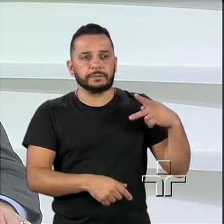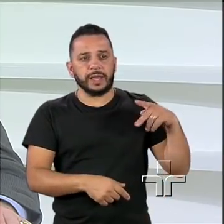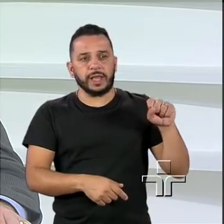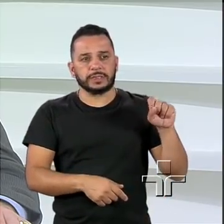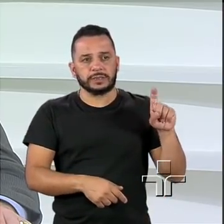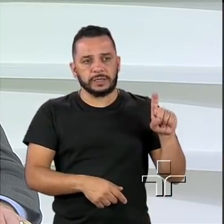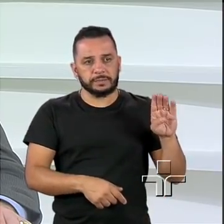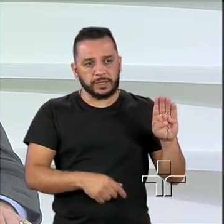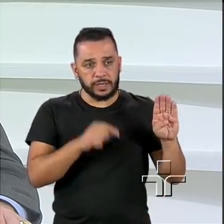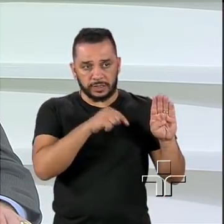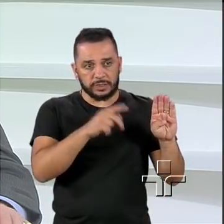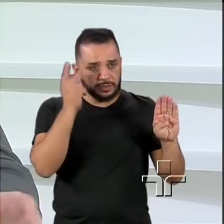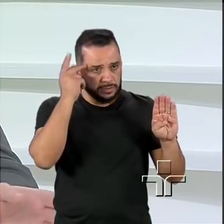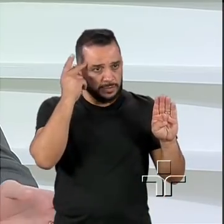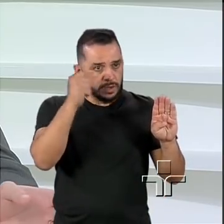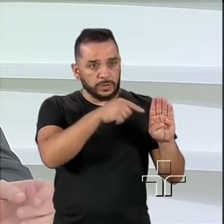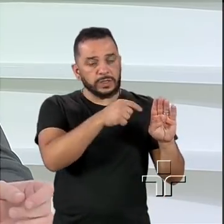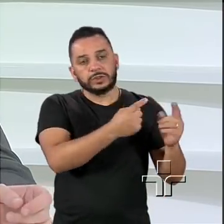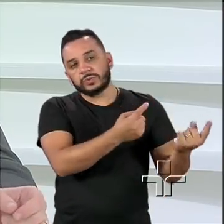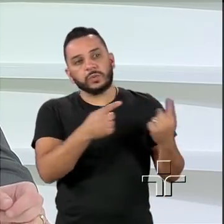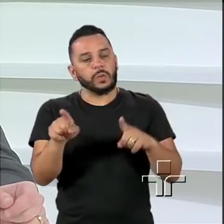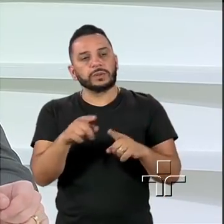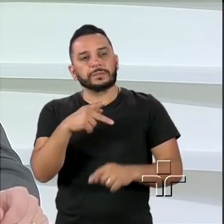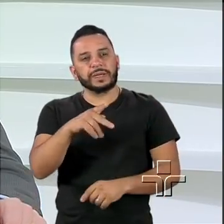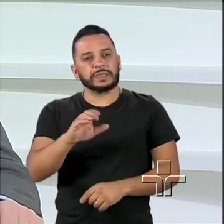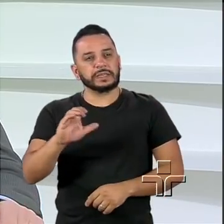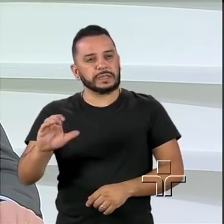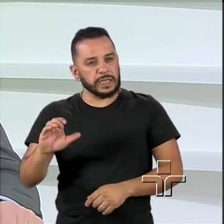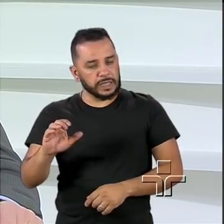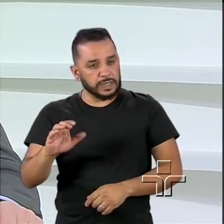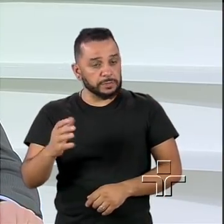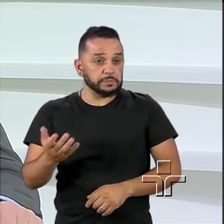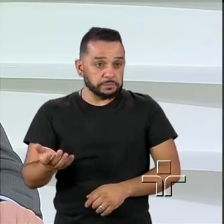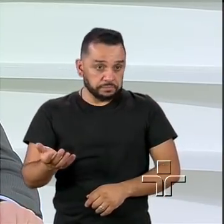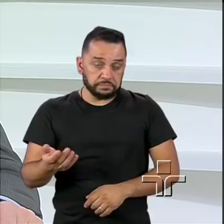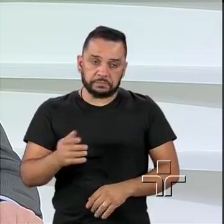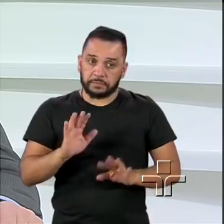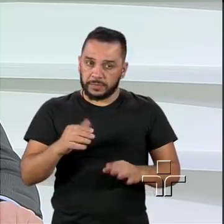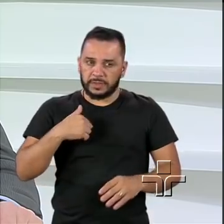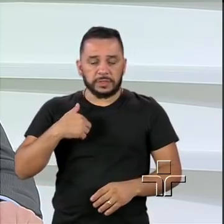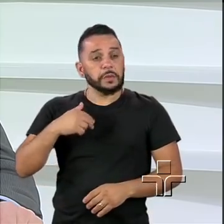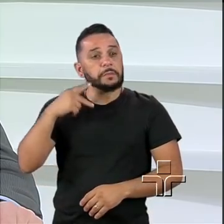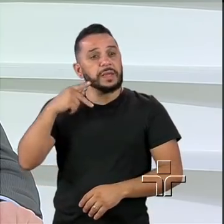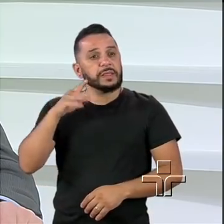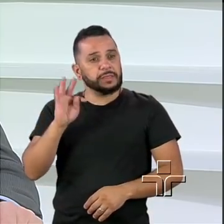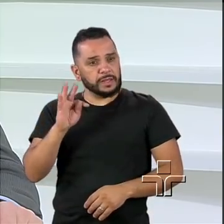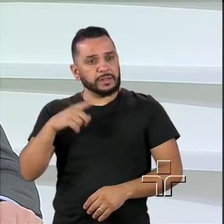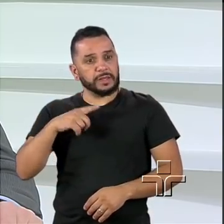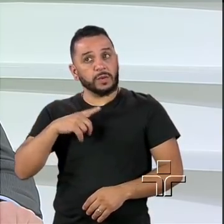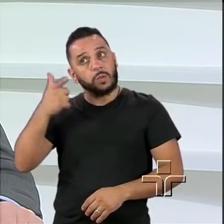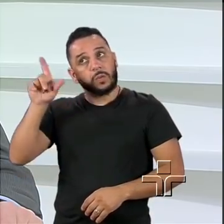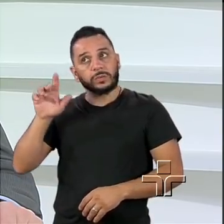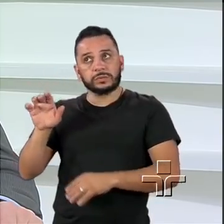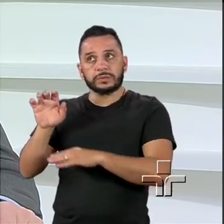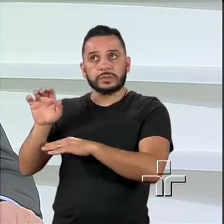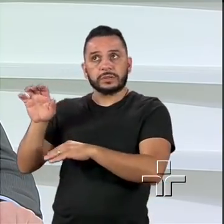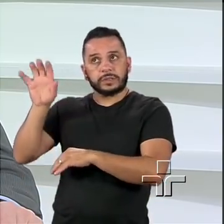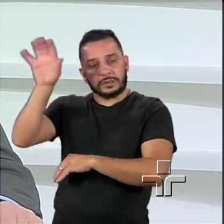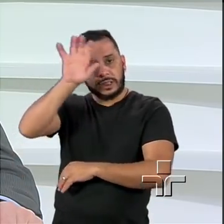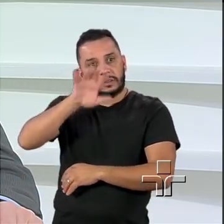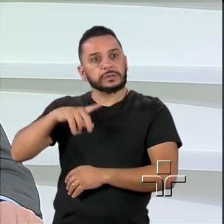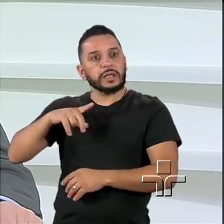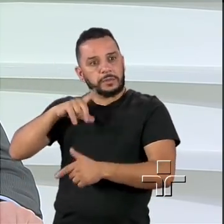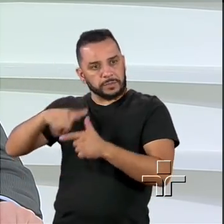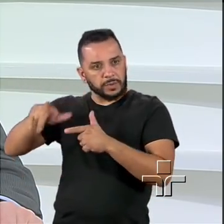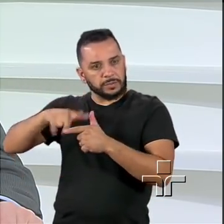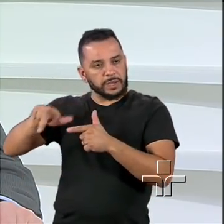é o combate ao PCC, a facção criminosa, né? Que atua aqui. Agora, o PT governa outros 3 estados, pelo menos, que têm graves